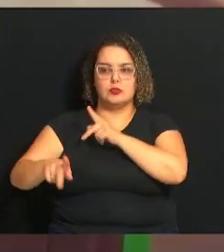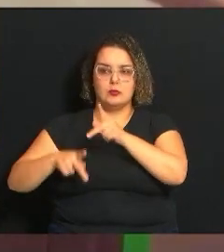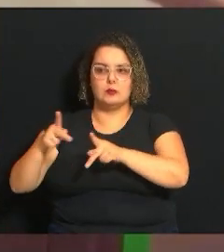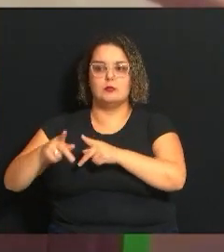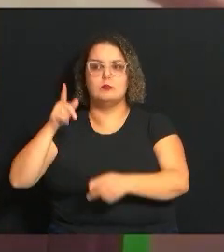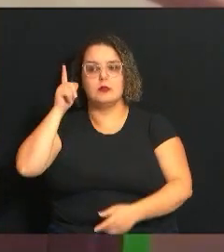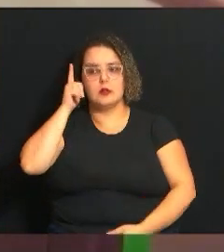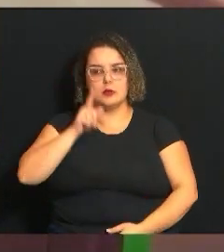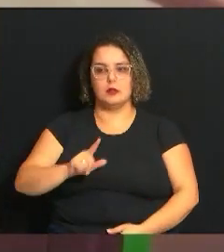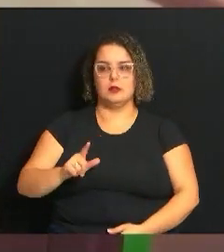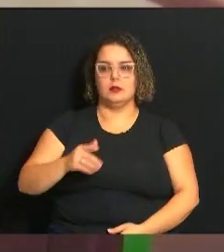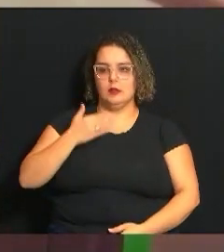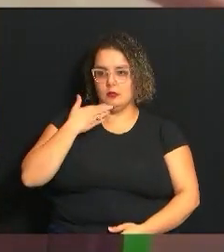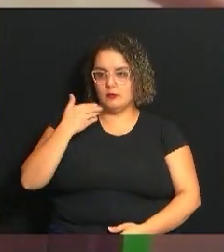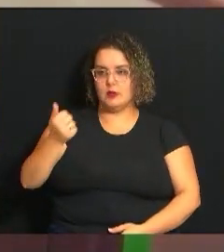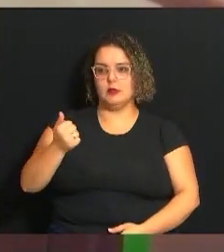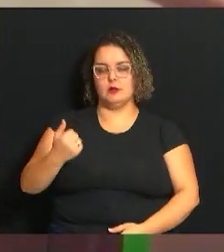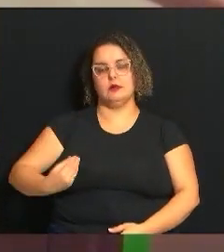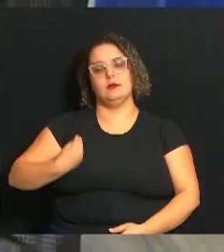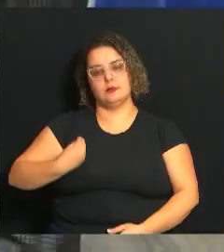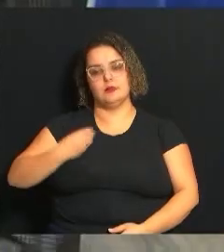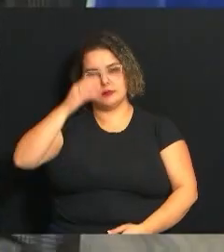conseguir melhorar a vida dos nossos munícipes.